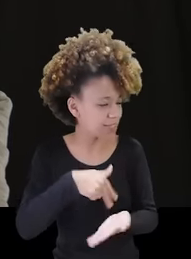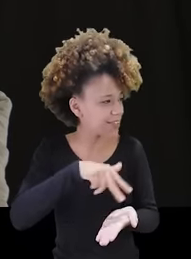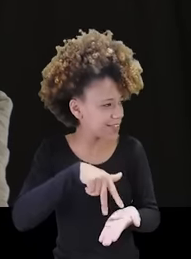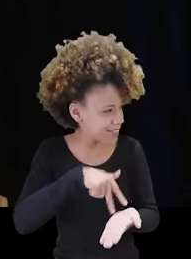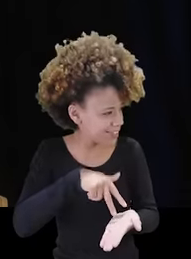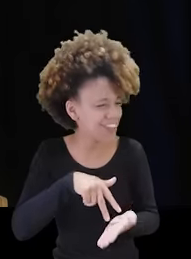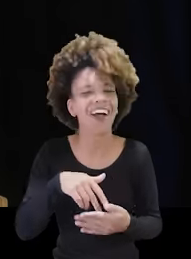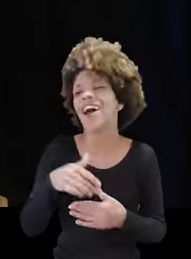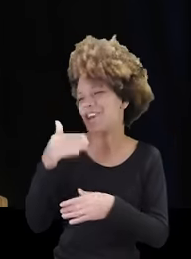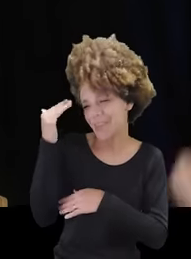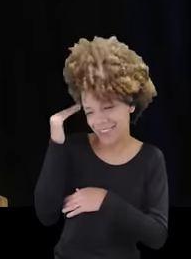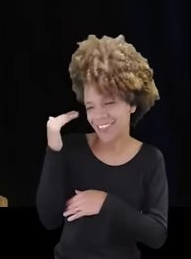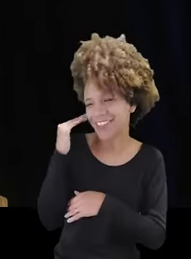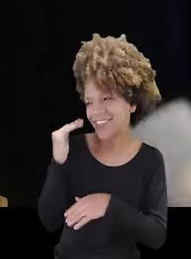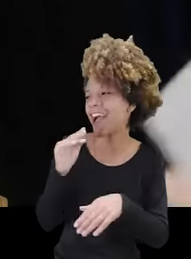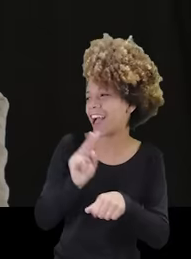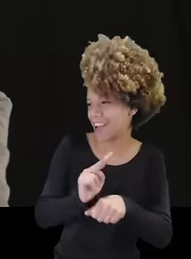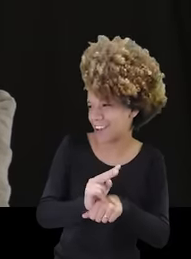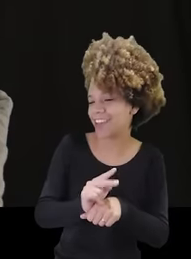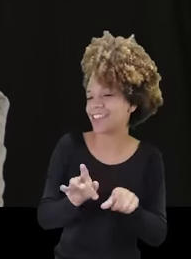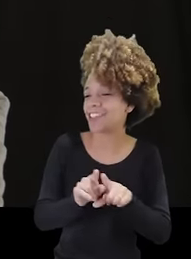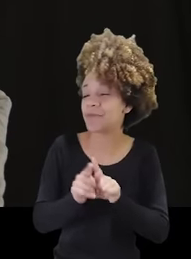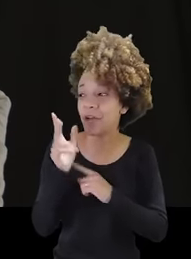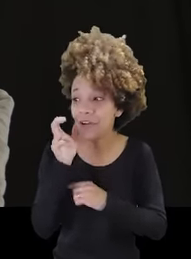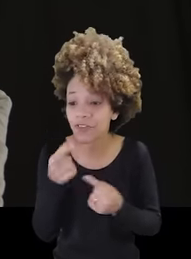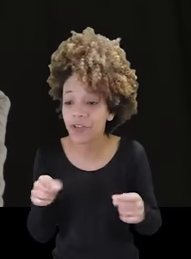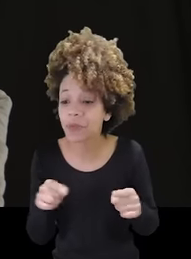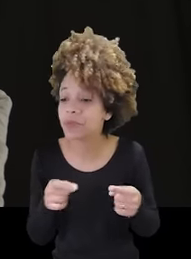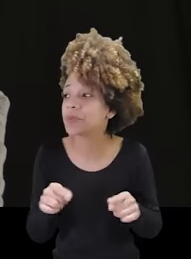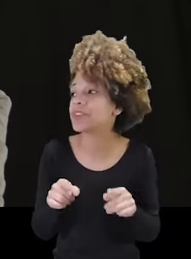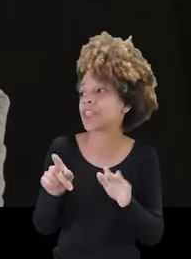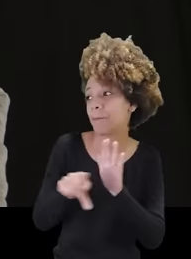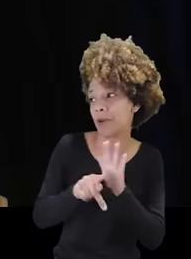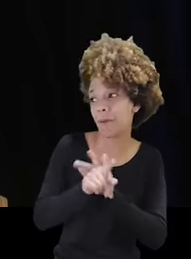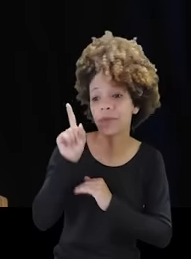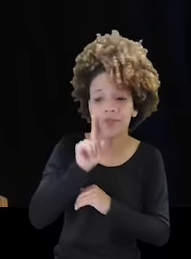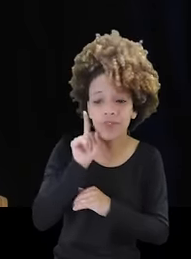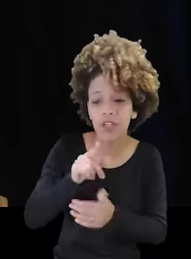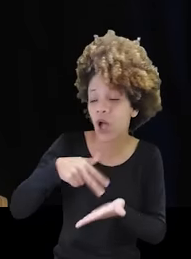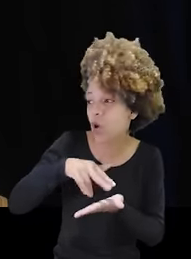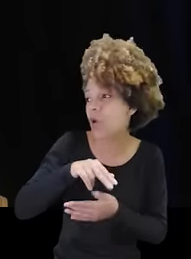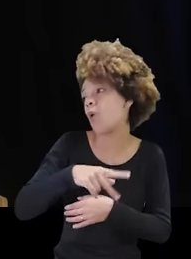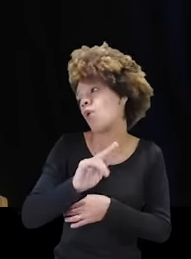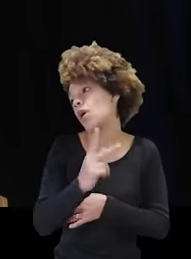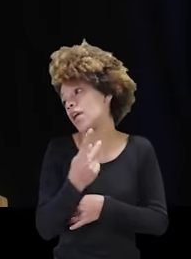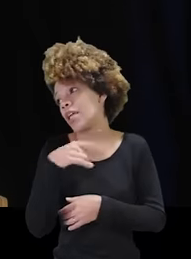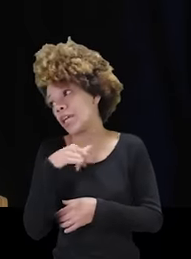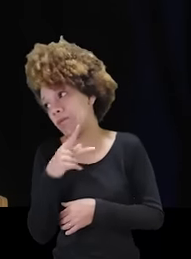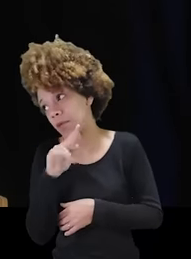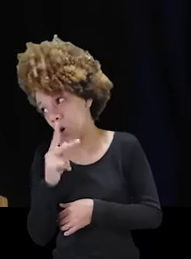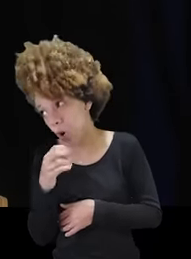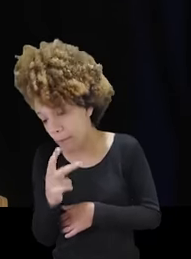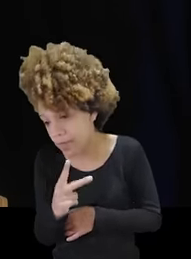eles protegeu a Coreia e ouviu ouviu as bandas nos Estados Unidos ouvia um hip hop até que o primeiro grupo